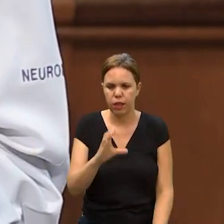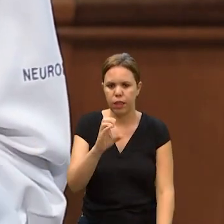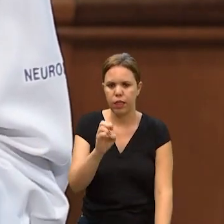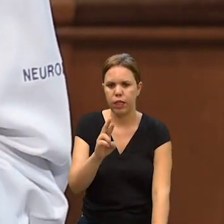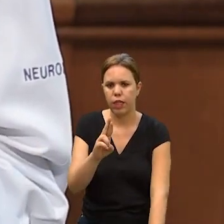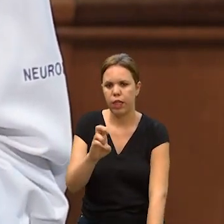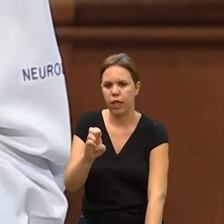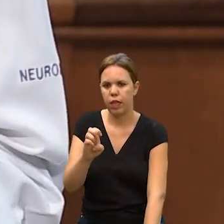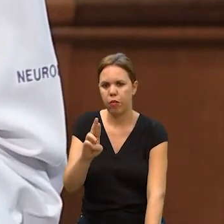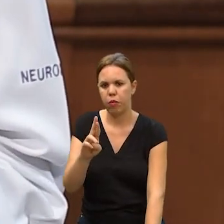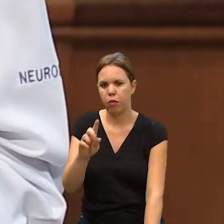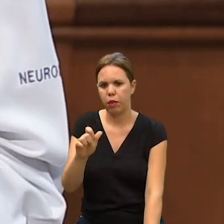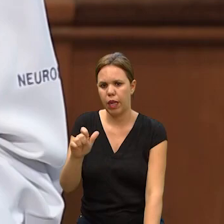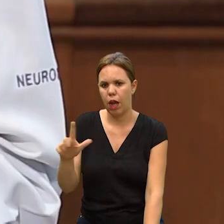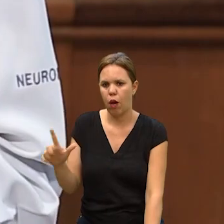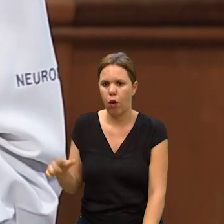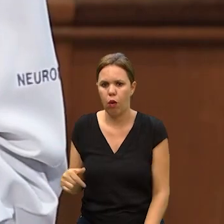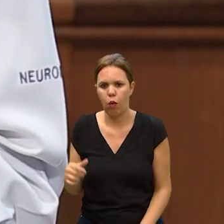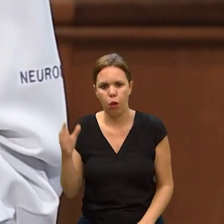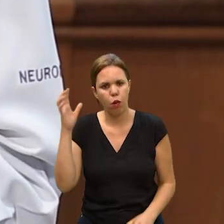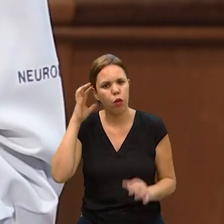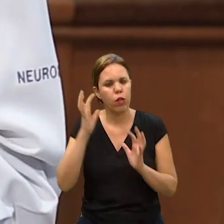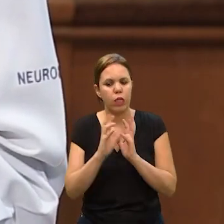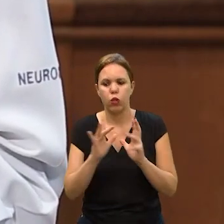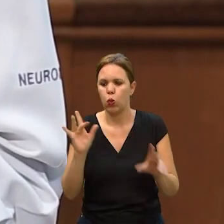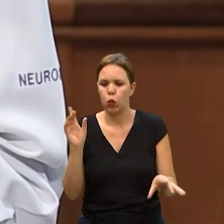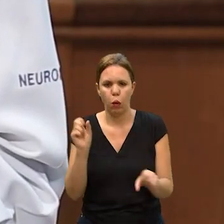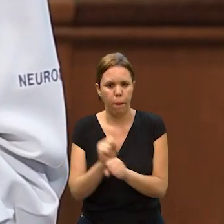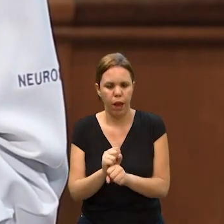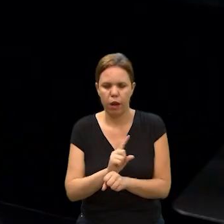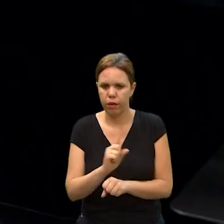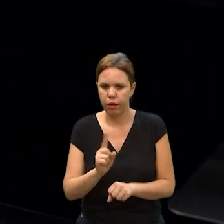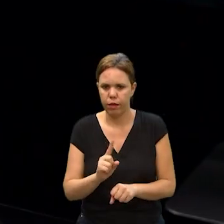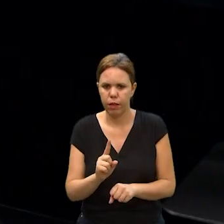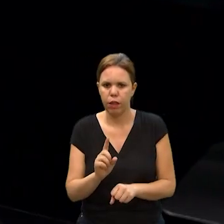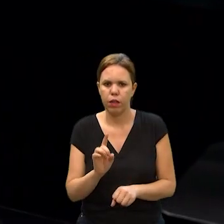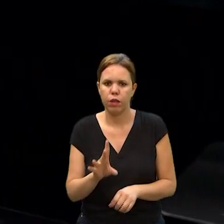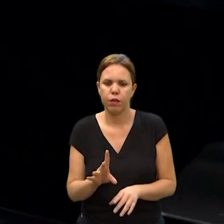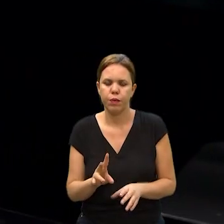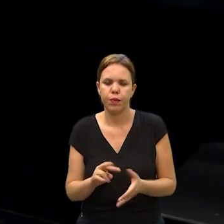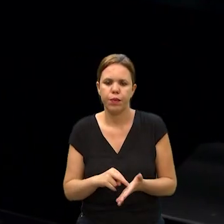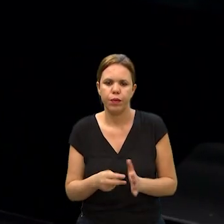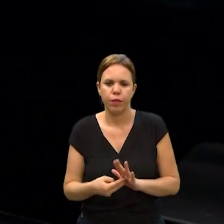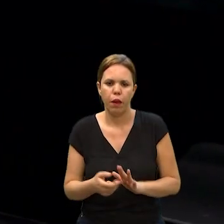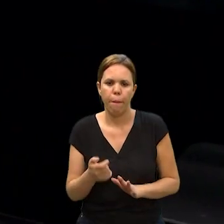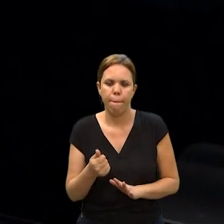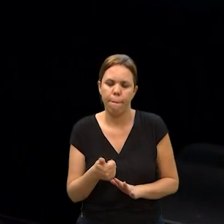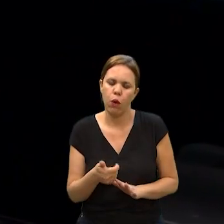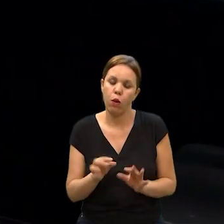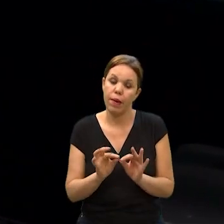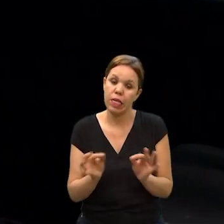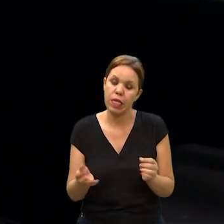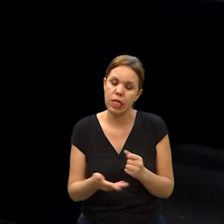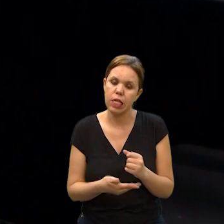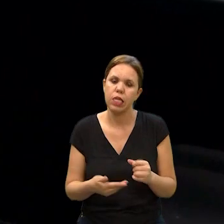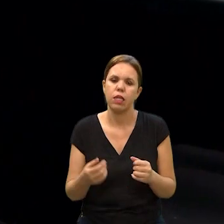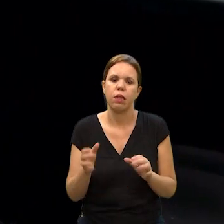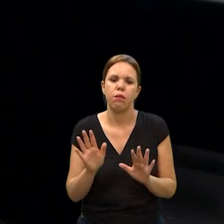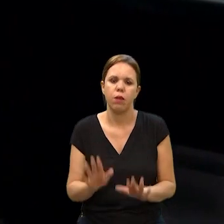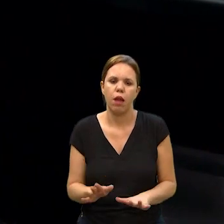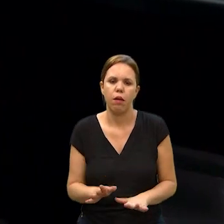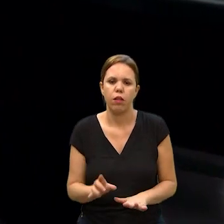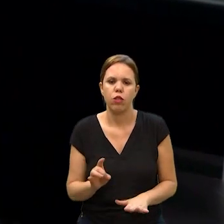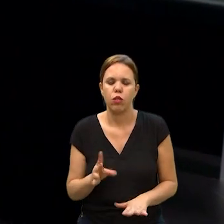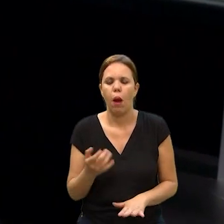cerebral, alguém tem a ideia que o cérebro inteiro está paralisado, e na realidade a definição é um pouquinho mais embaixo aí, né? Ela é mais